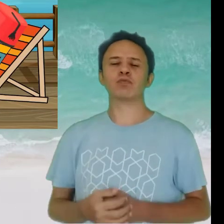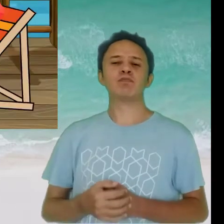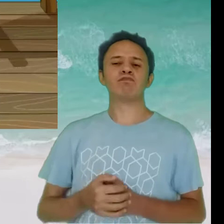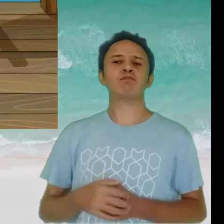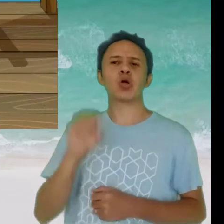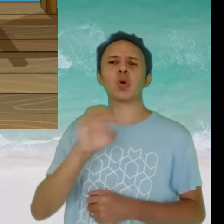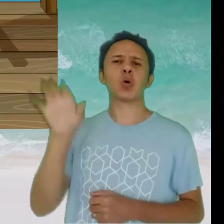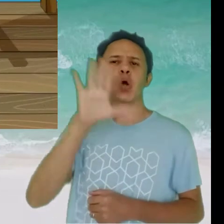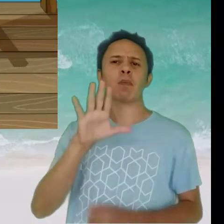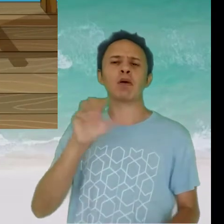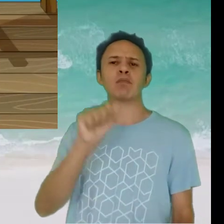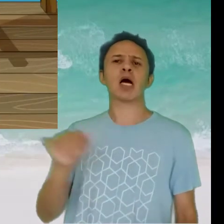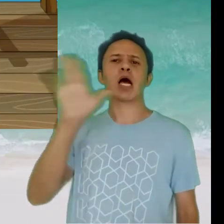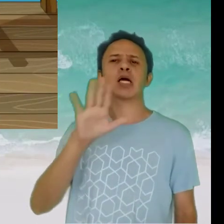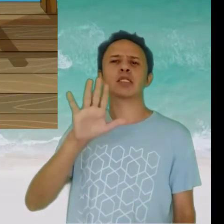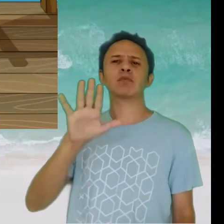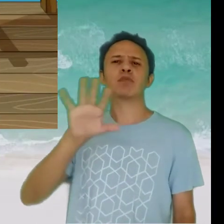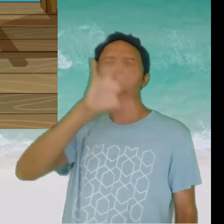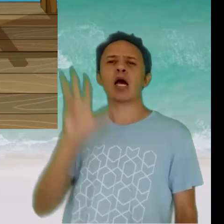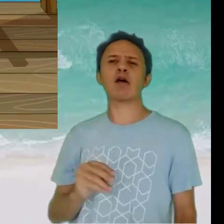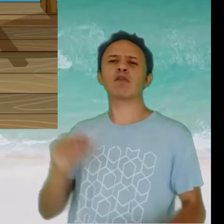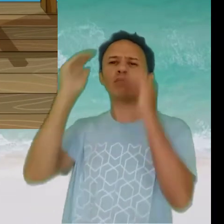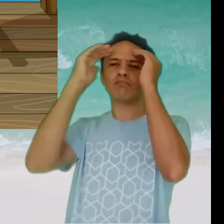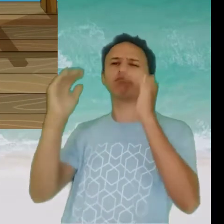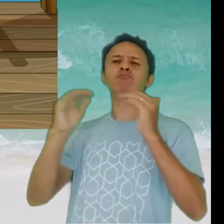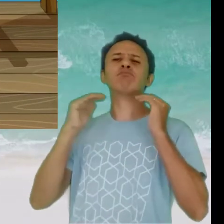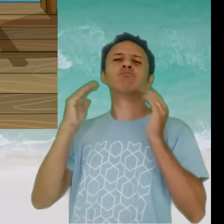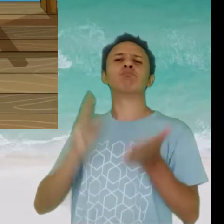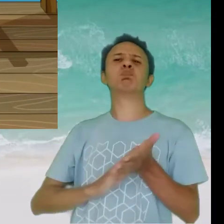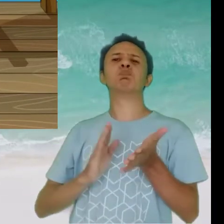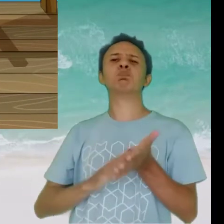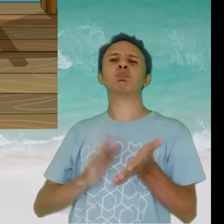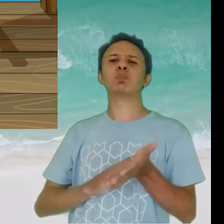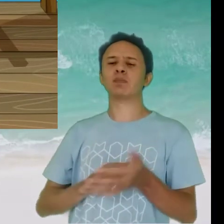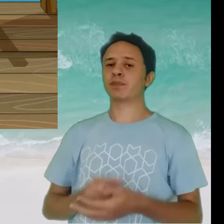veneziano? Europa, Ásia e África vão comer nas nossas mãos.